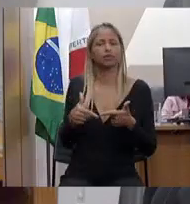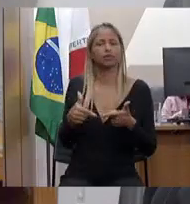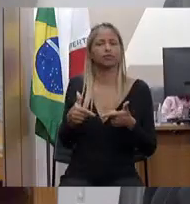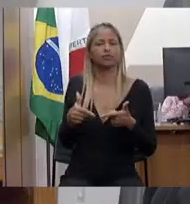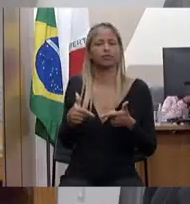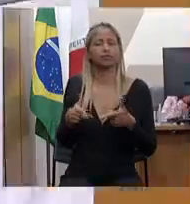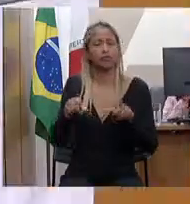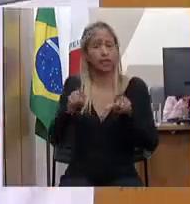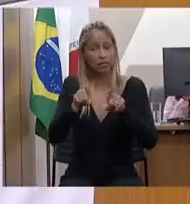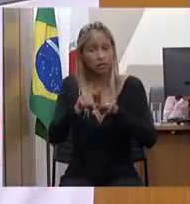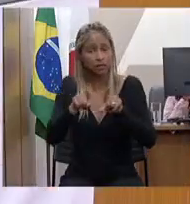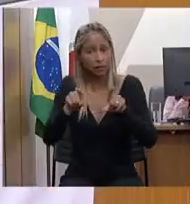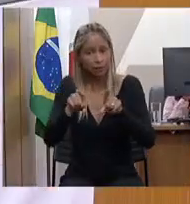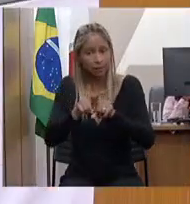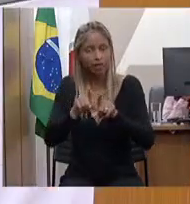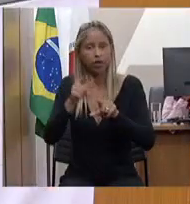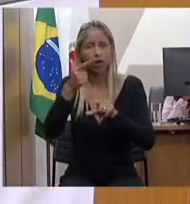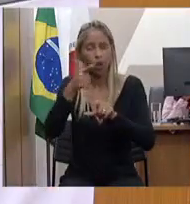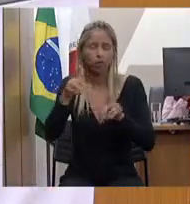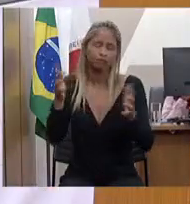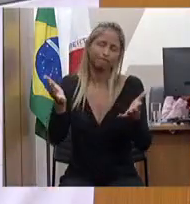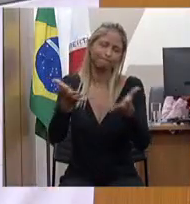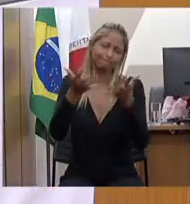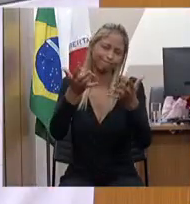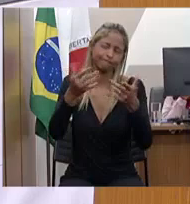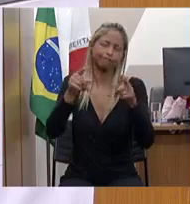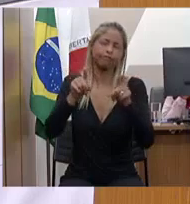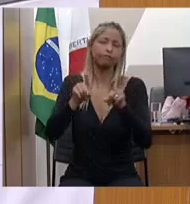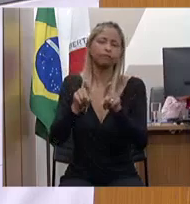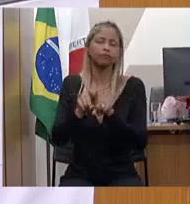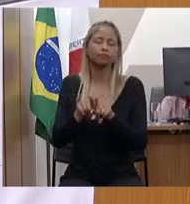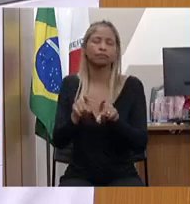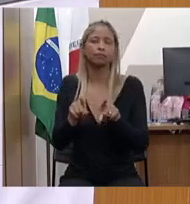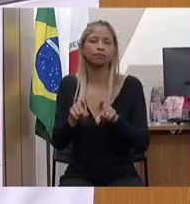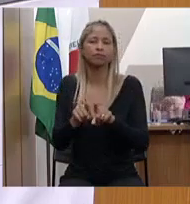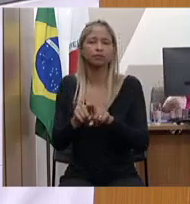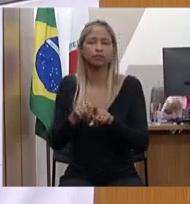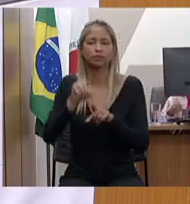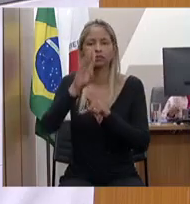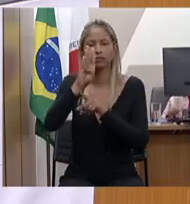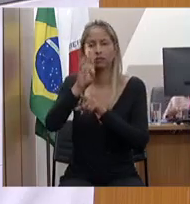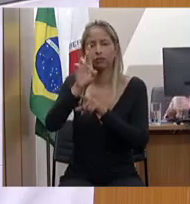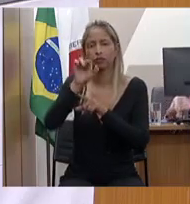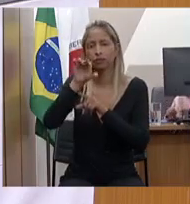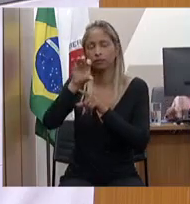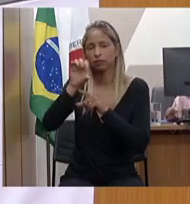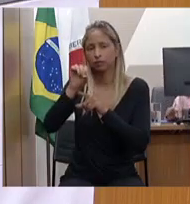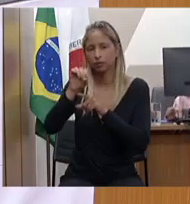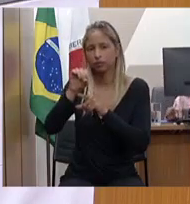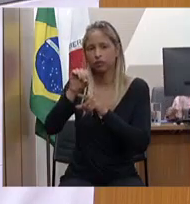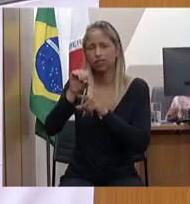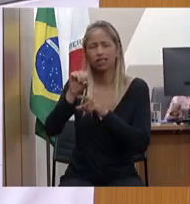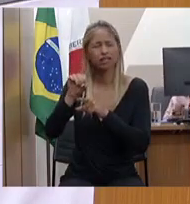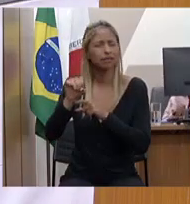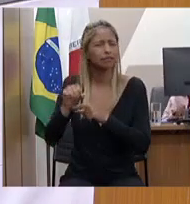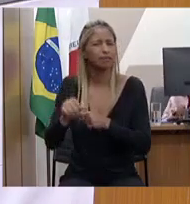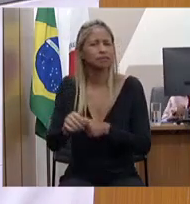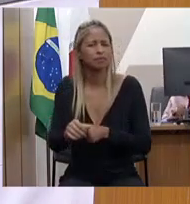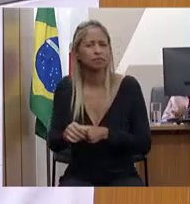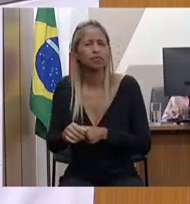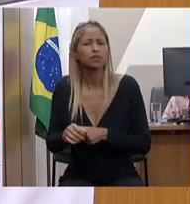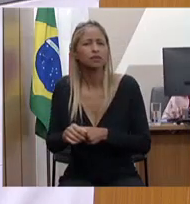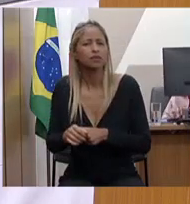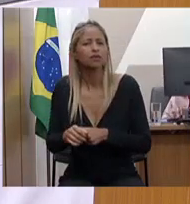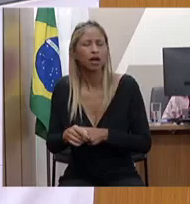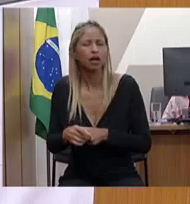queria deixar uma homenagem também né para o Bruno Pereira e poderão Philips que foram